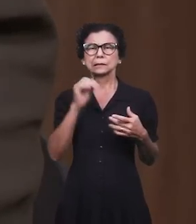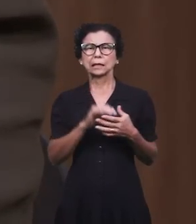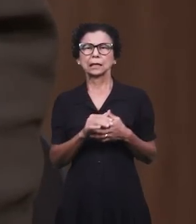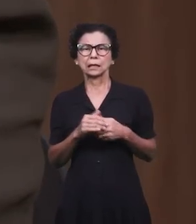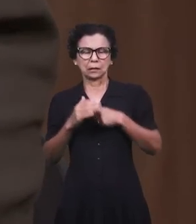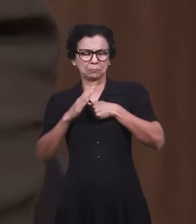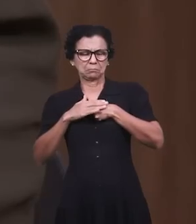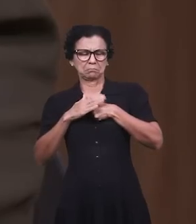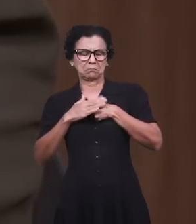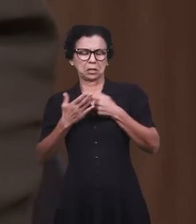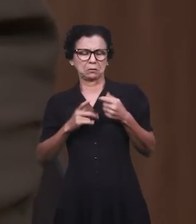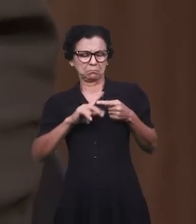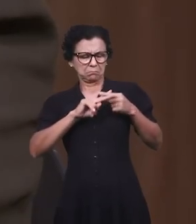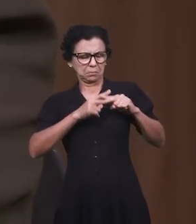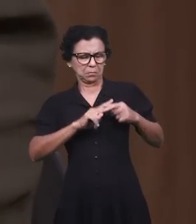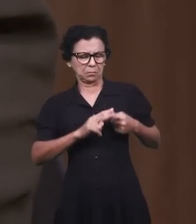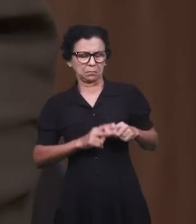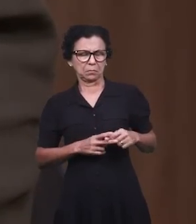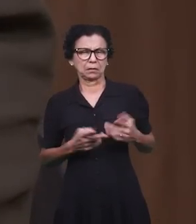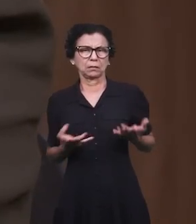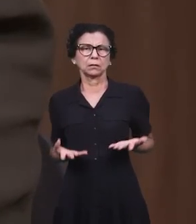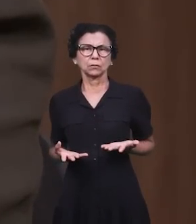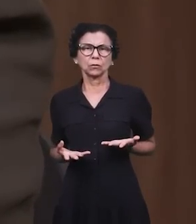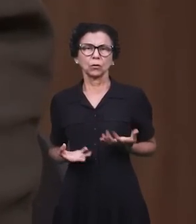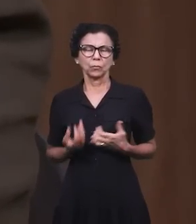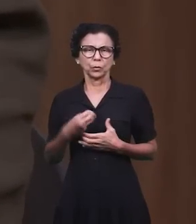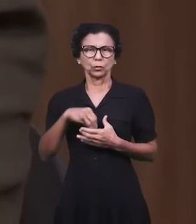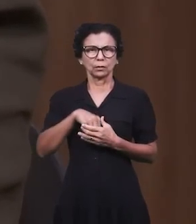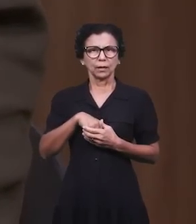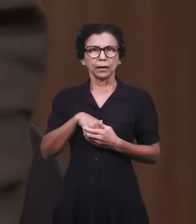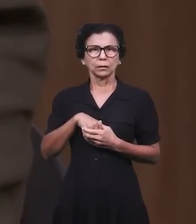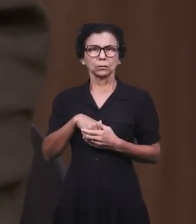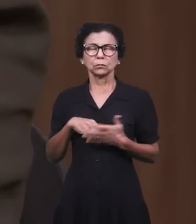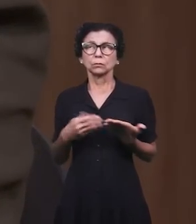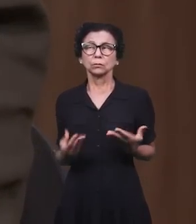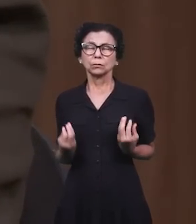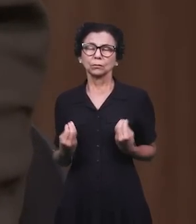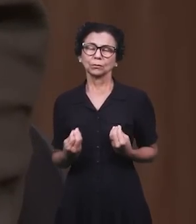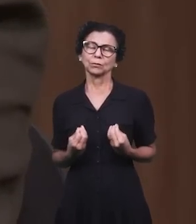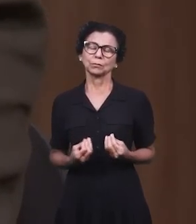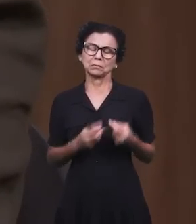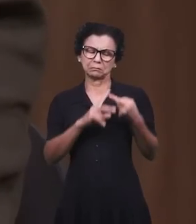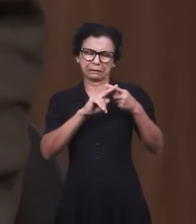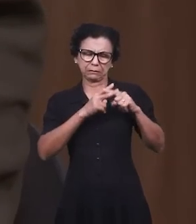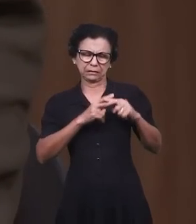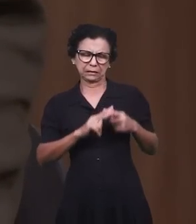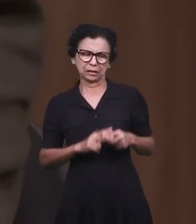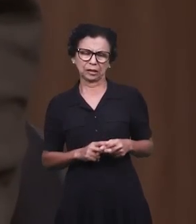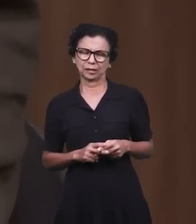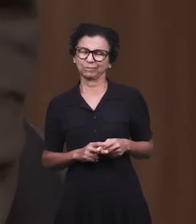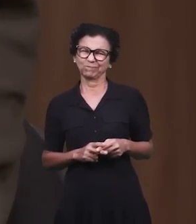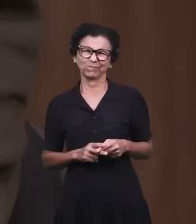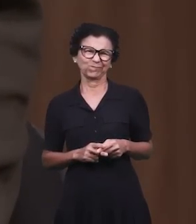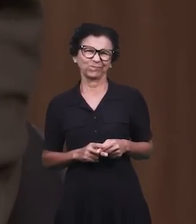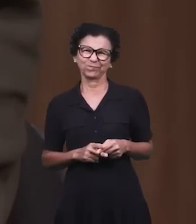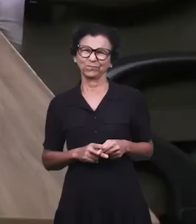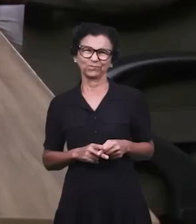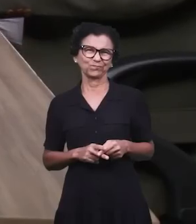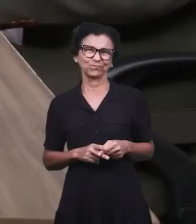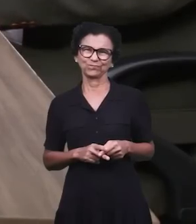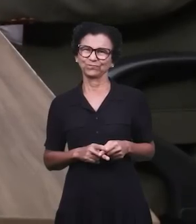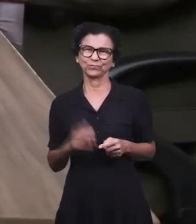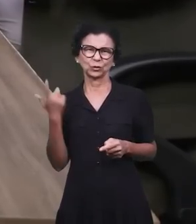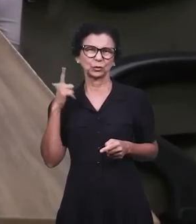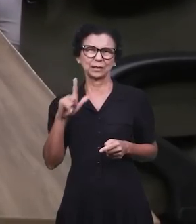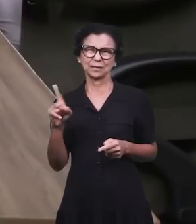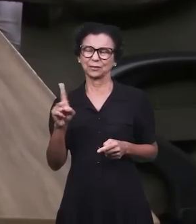nossos, se eu pegar um prédio histórico e tentar restaurar ele com materiais de hoje, muito provavelmente não vai dar certo, né, Felipe? Mas